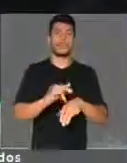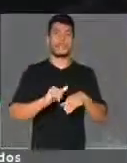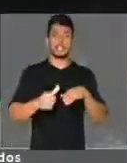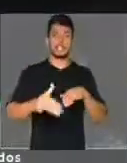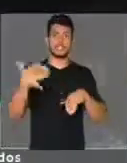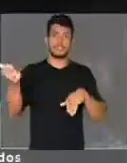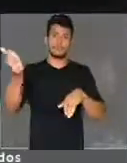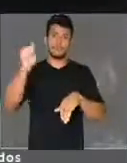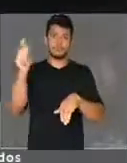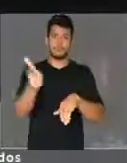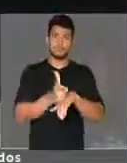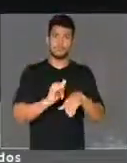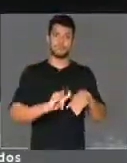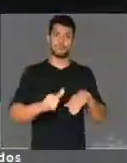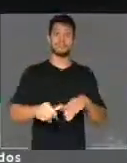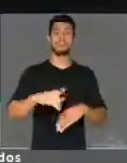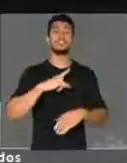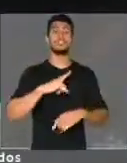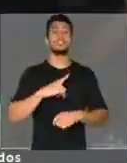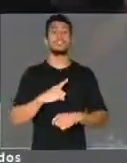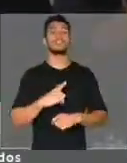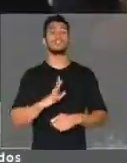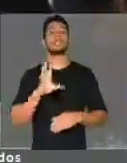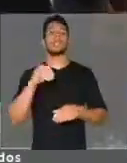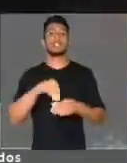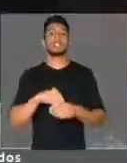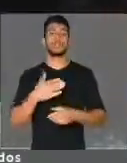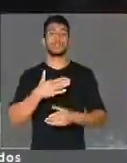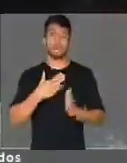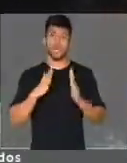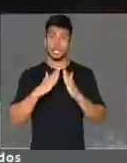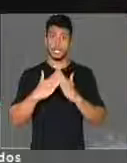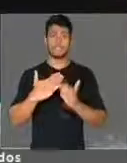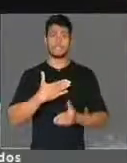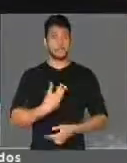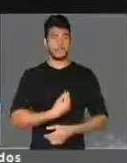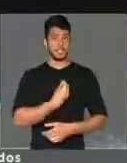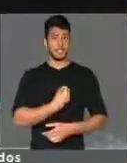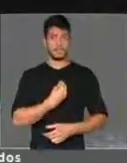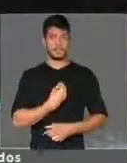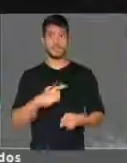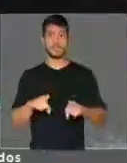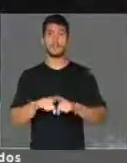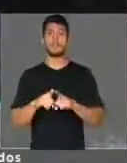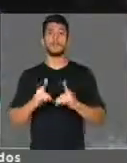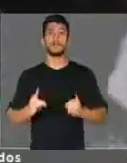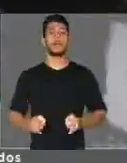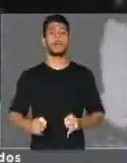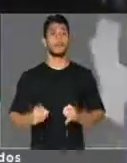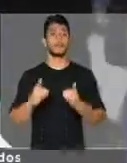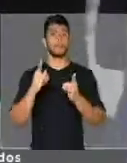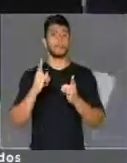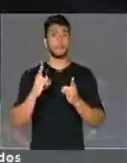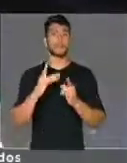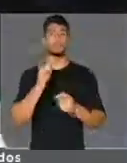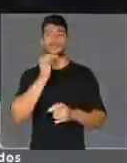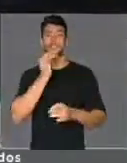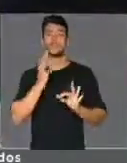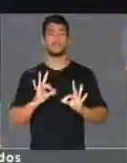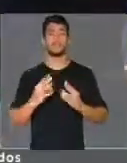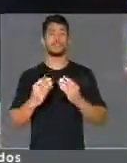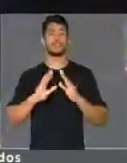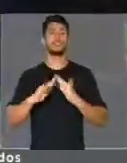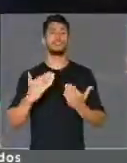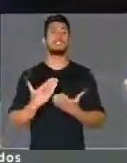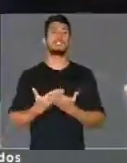projetos como o Minha Casa, Minha Vida, prédios públicos, por que não todas as escolas,